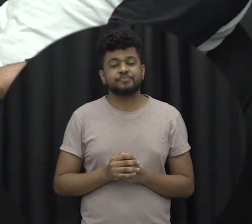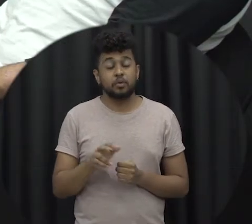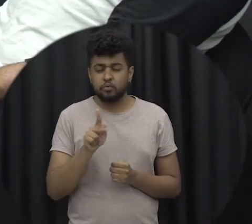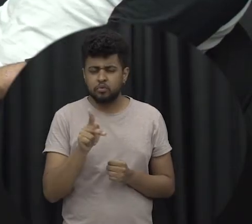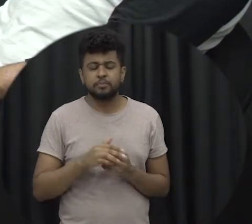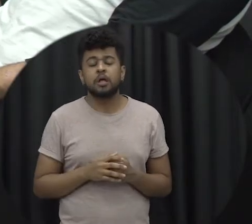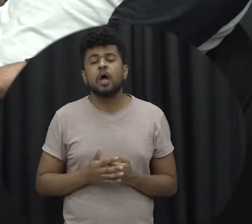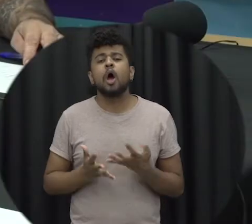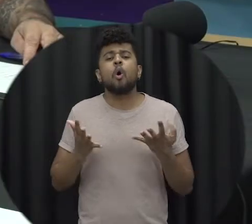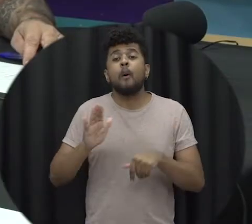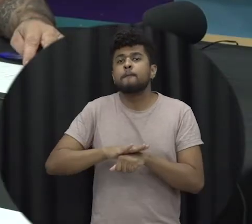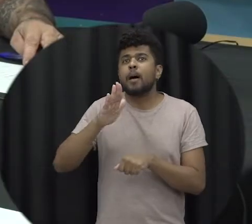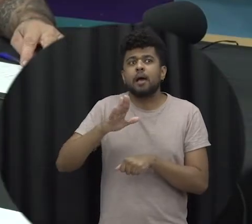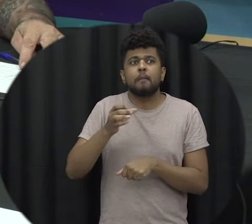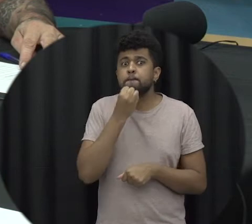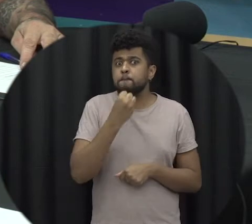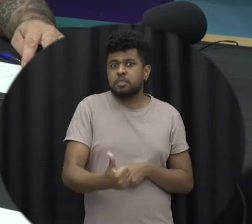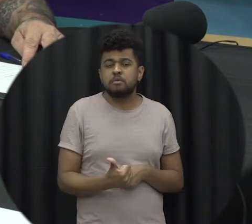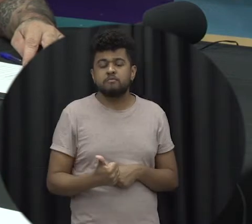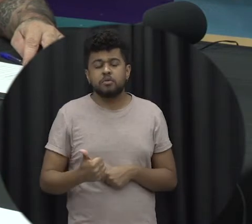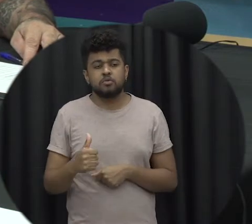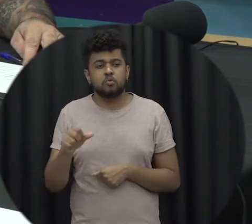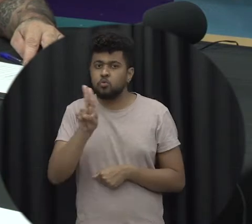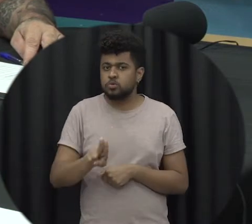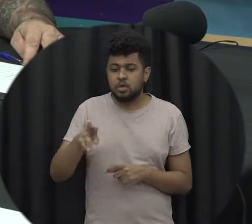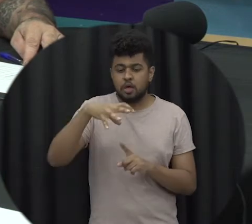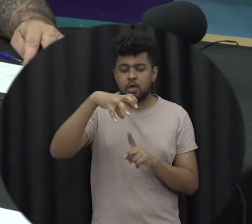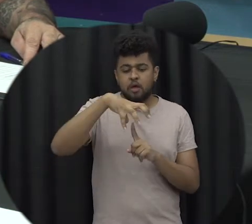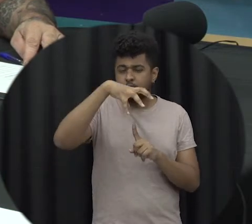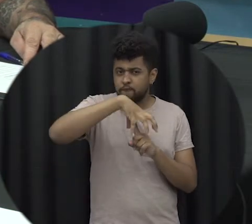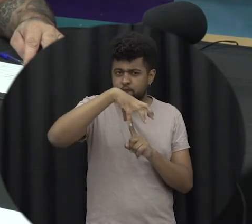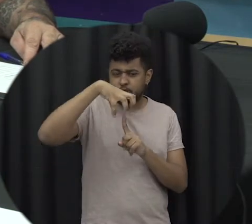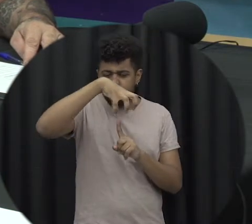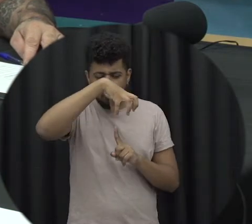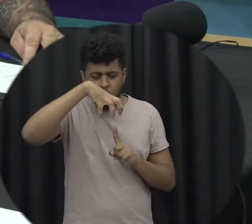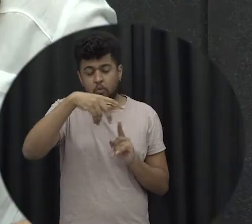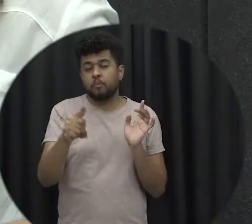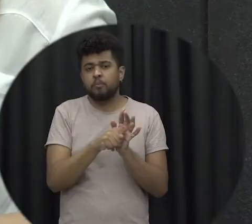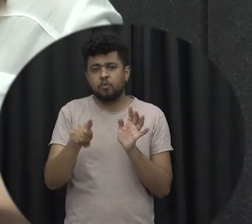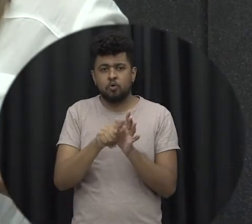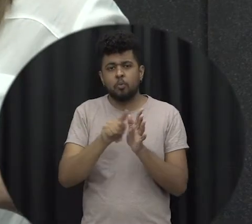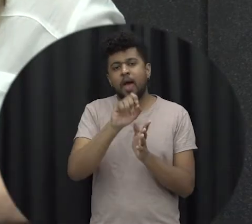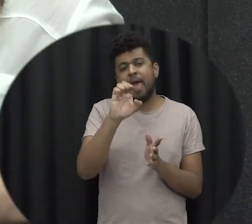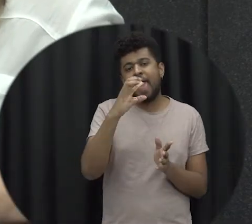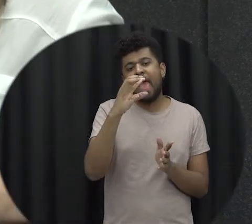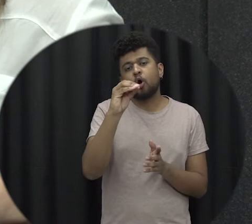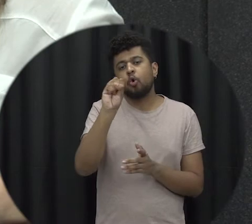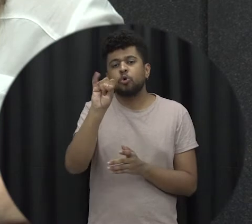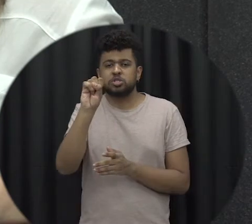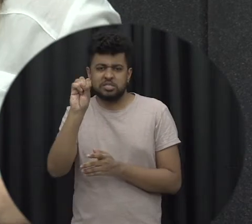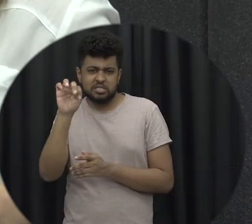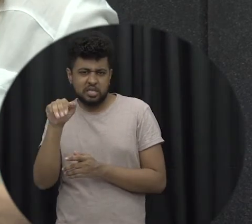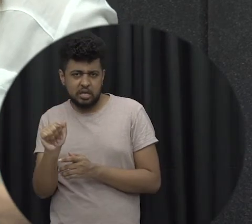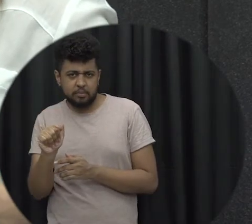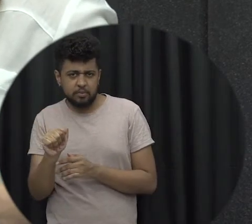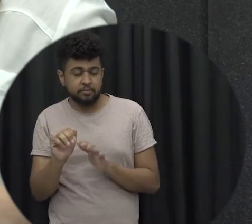Professora, quais mais benefícios a gente pode falar dos fungos em relação ao ecossistema? Mas assim, pensando no sentido